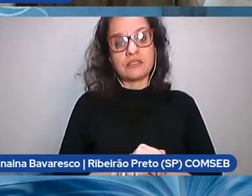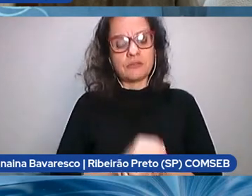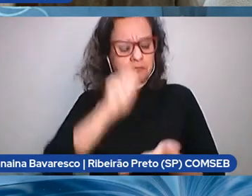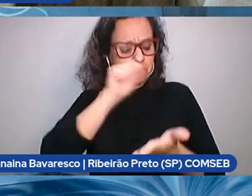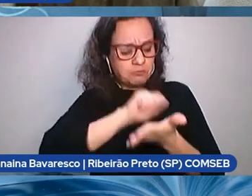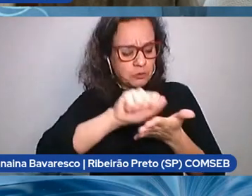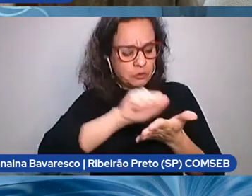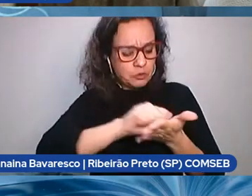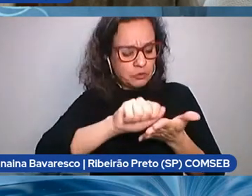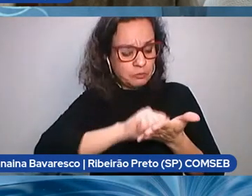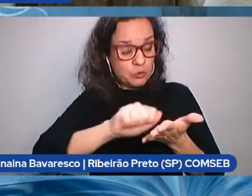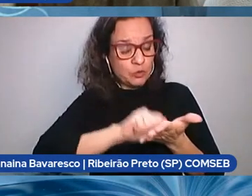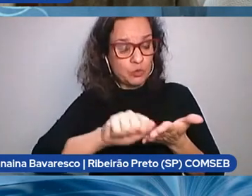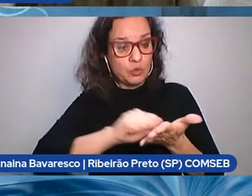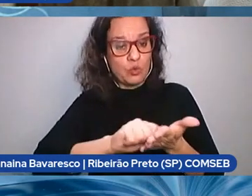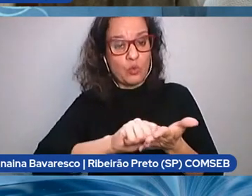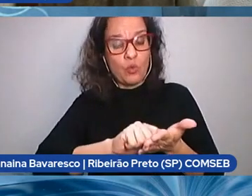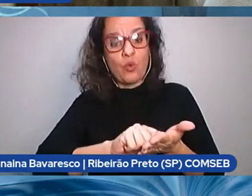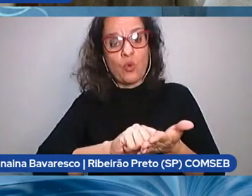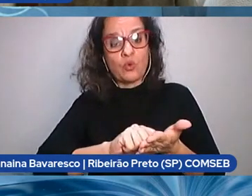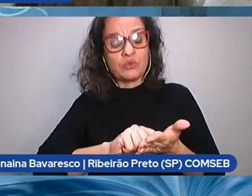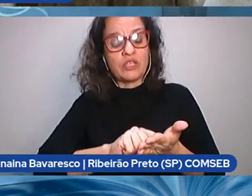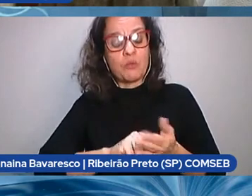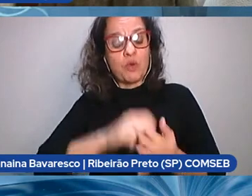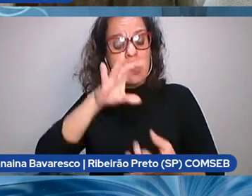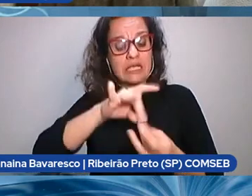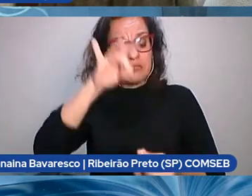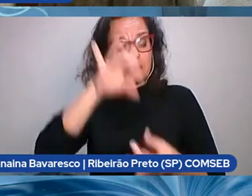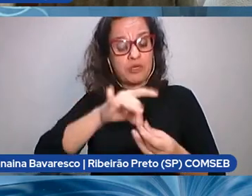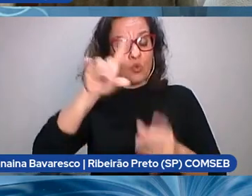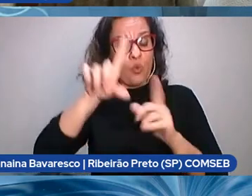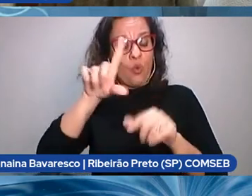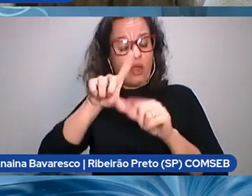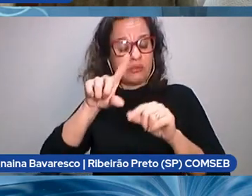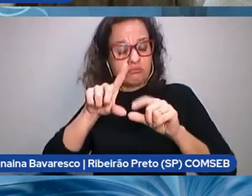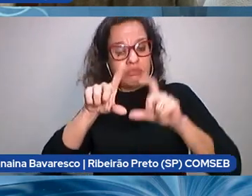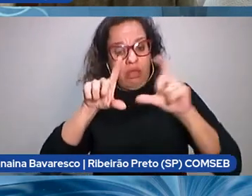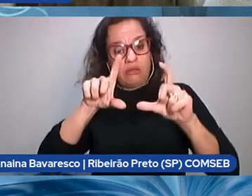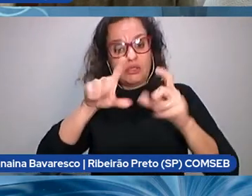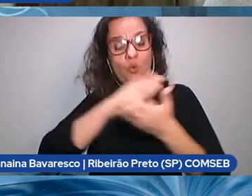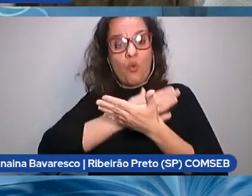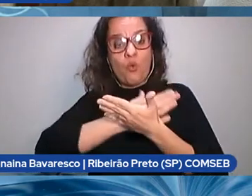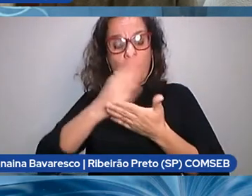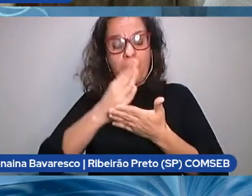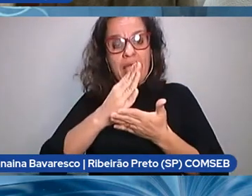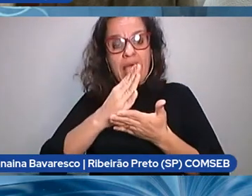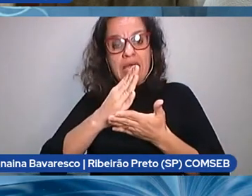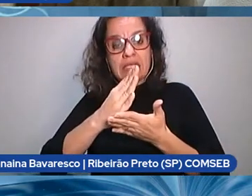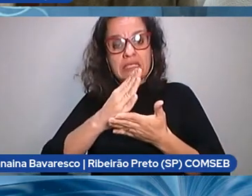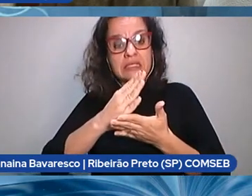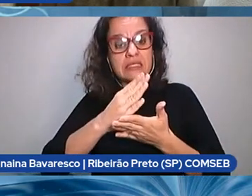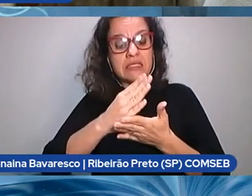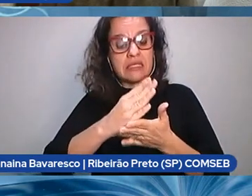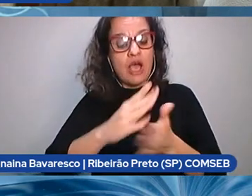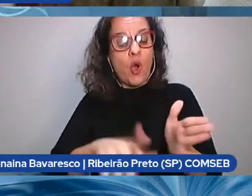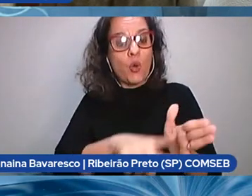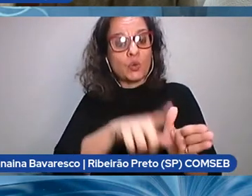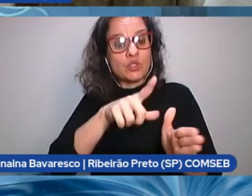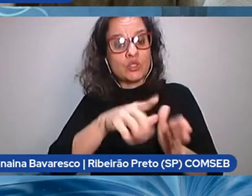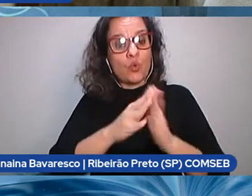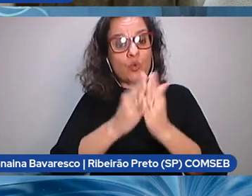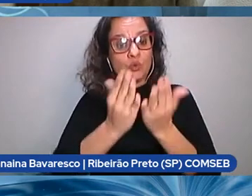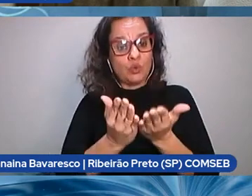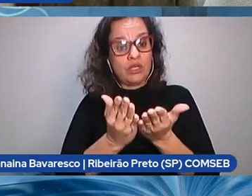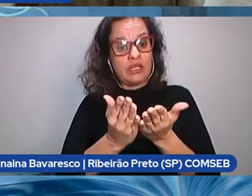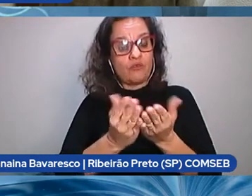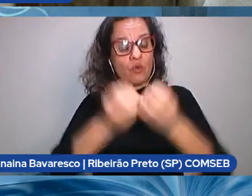grafando o termo espírito com letra maiúscula, porque ele começa exatamente, é o segundo livro, quando ele começa a